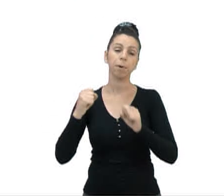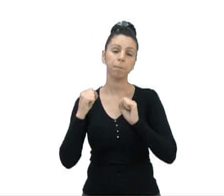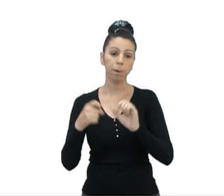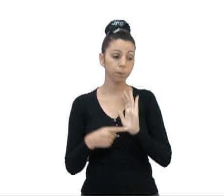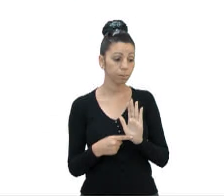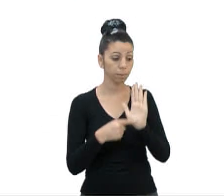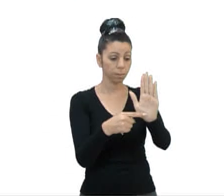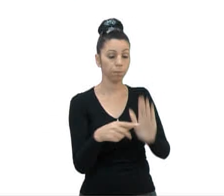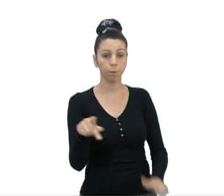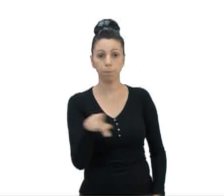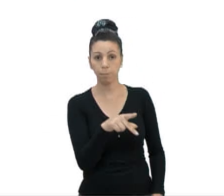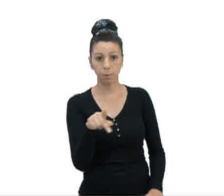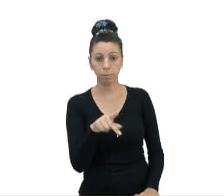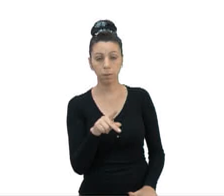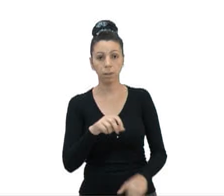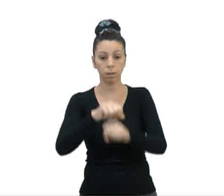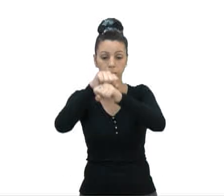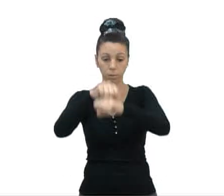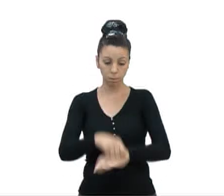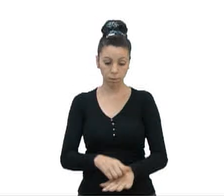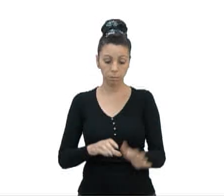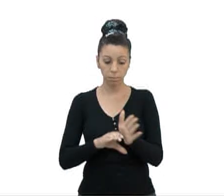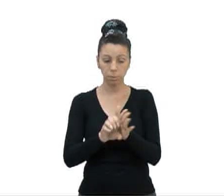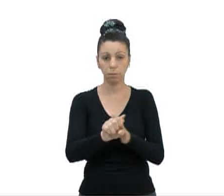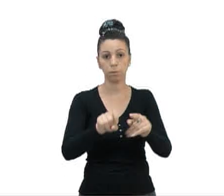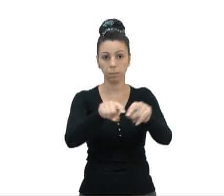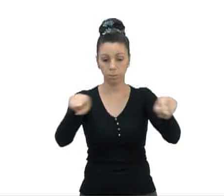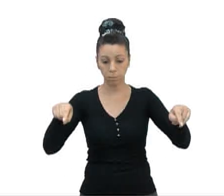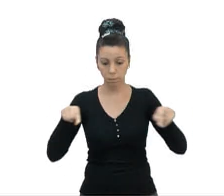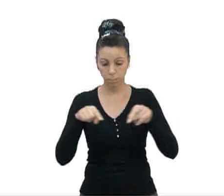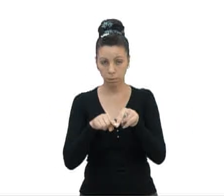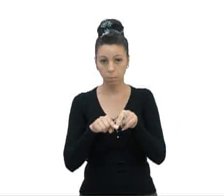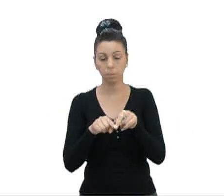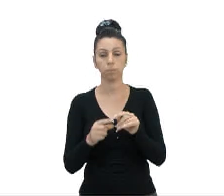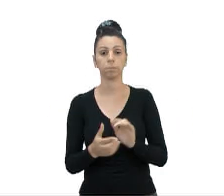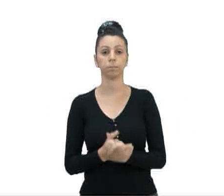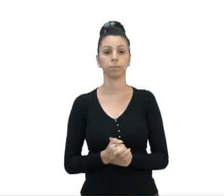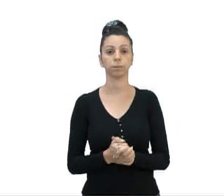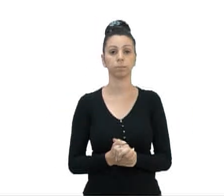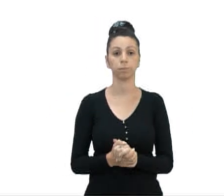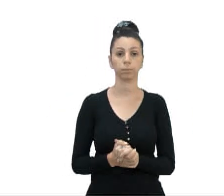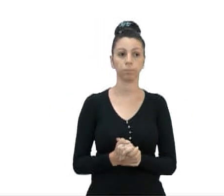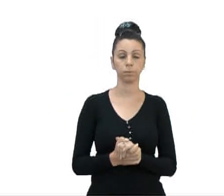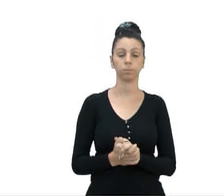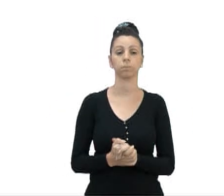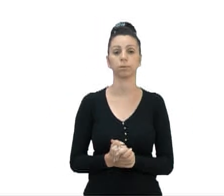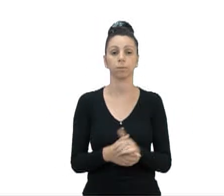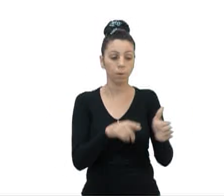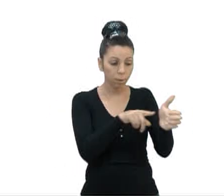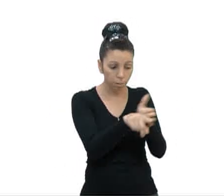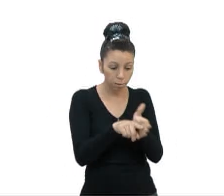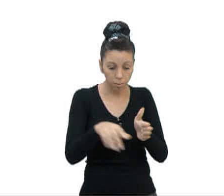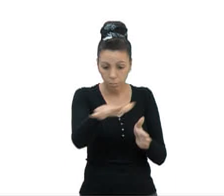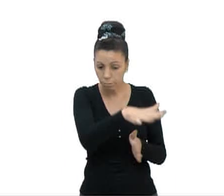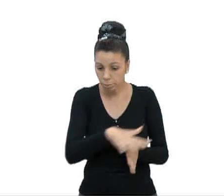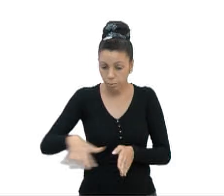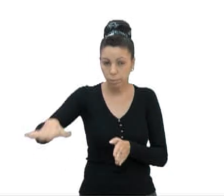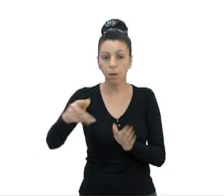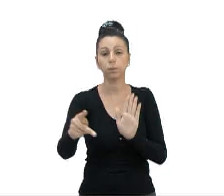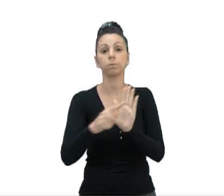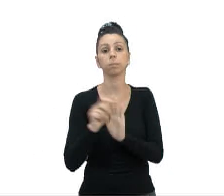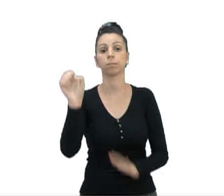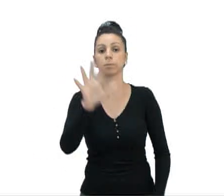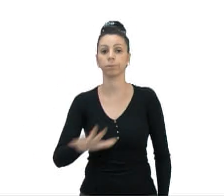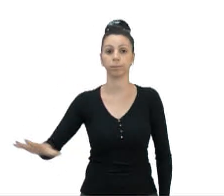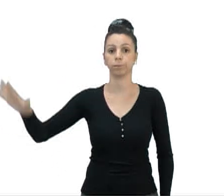para o professor lá no aplicativo ou encaminhar o resultado da atividade, tá? Pesquisar áreas do continente europeu que